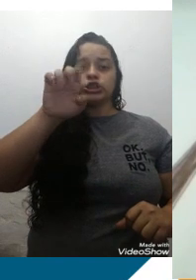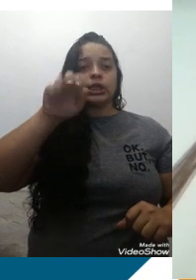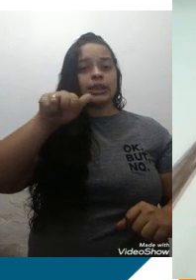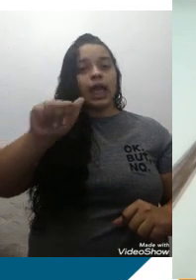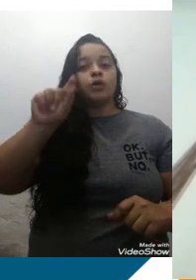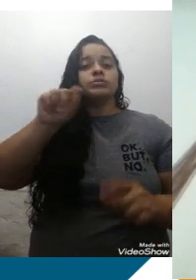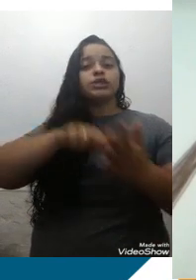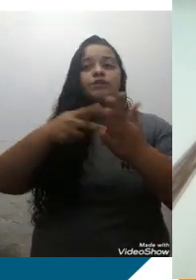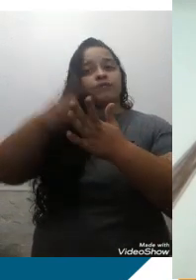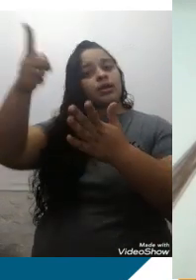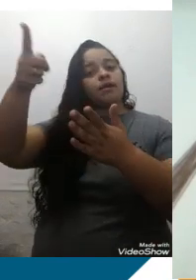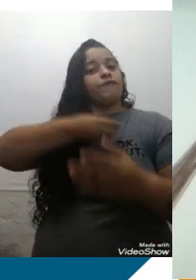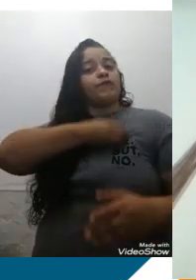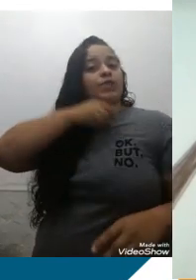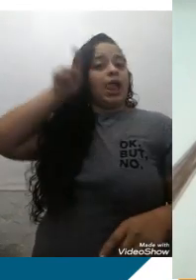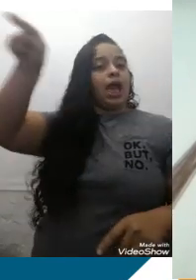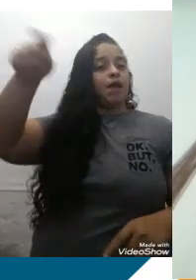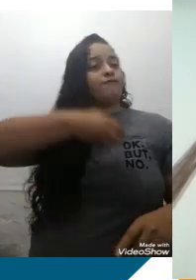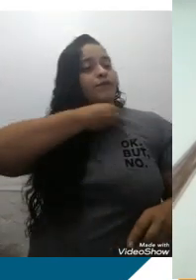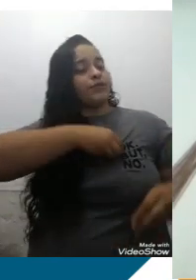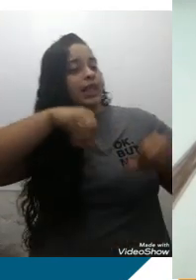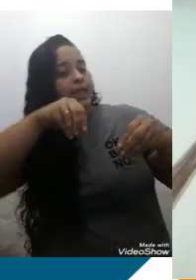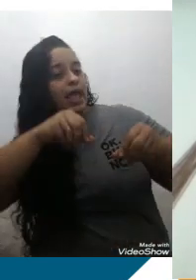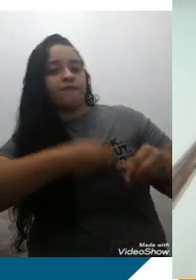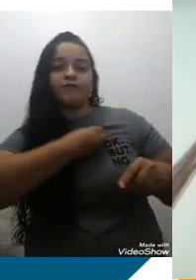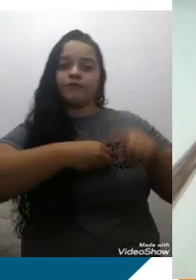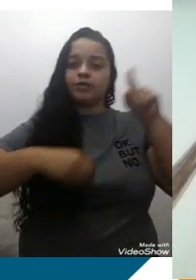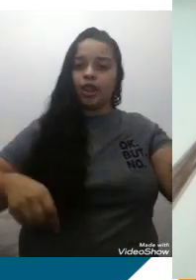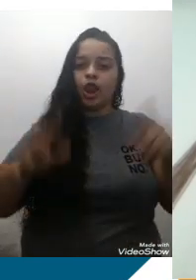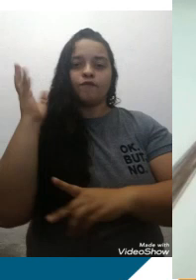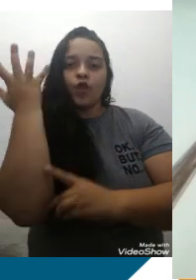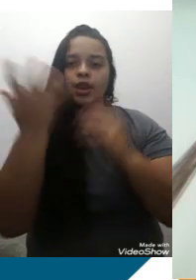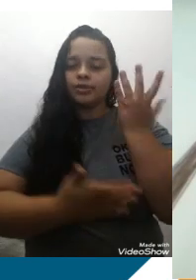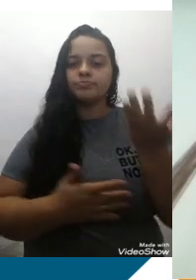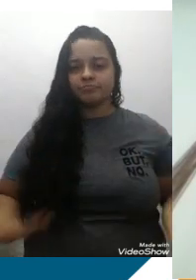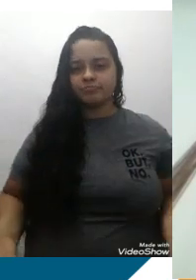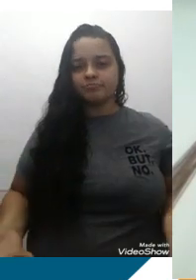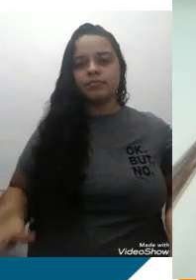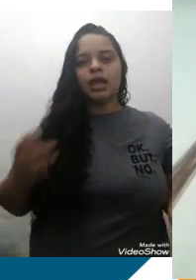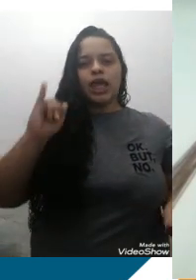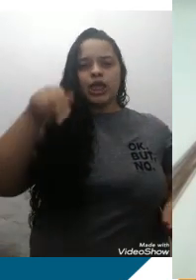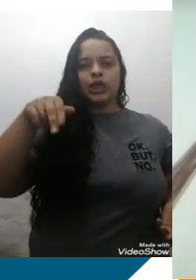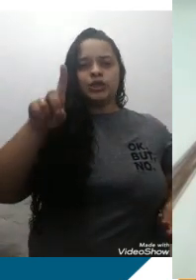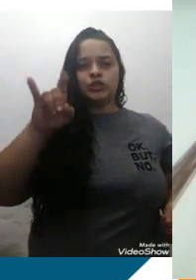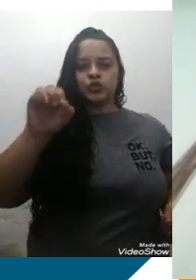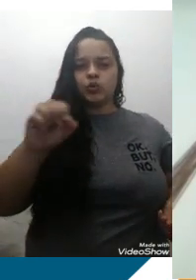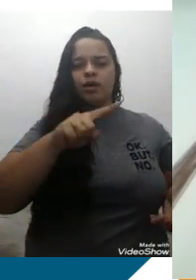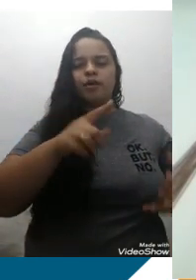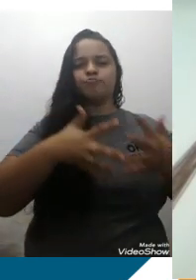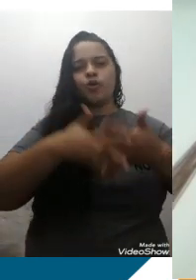dizer necessariamente habitante do continente americano. Hoje em dia, muita gente fala que o uso do conceito índio ele